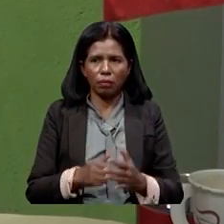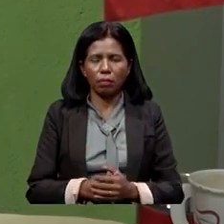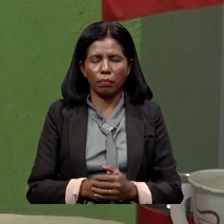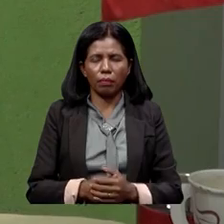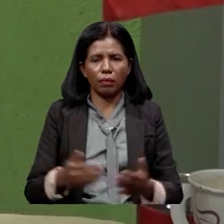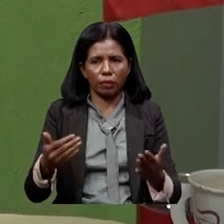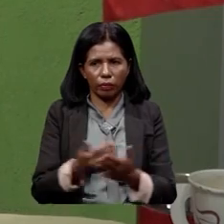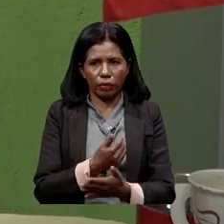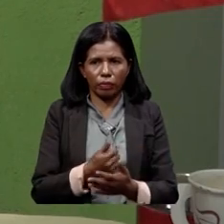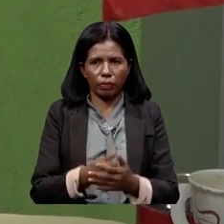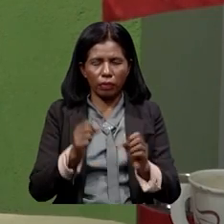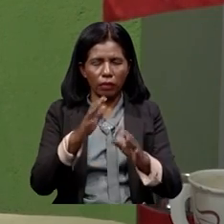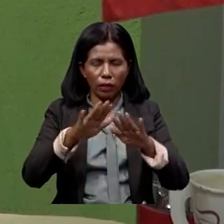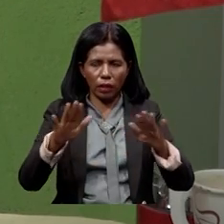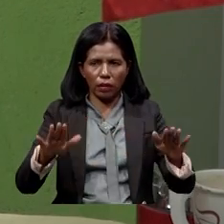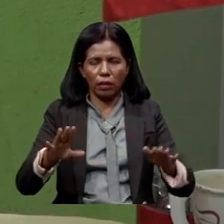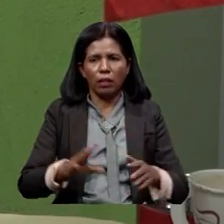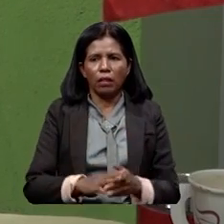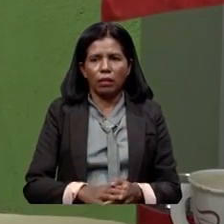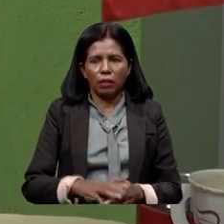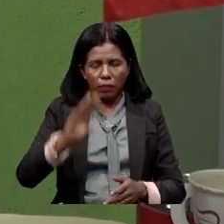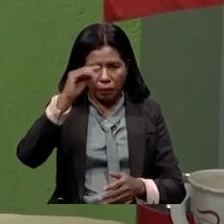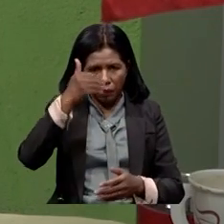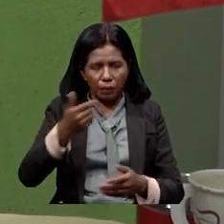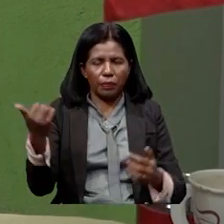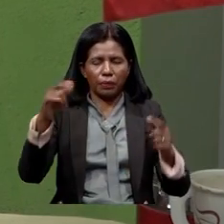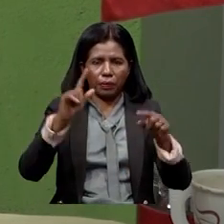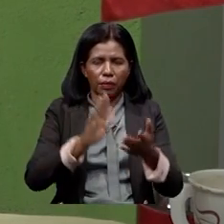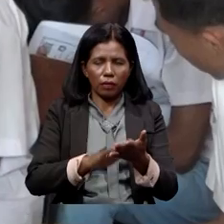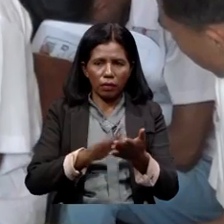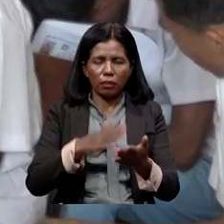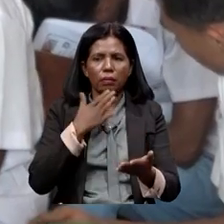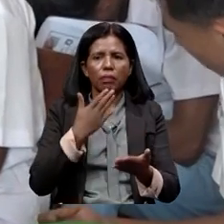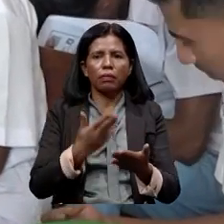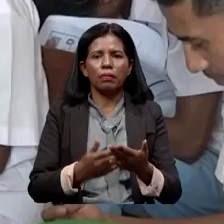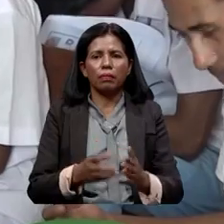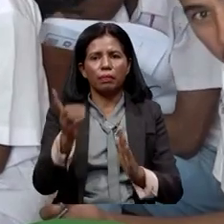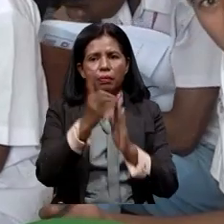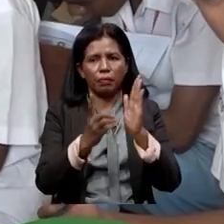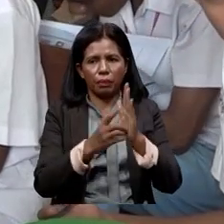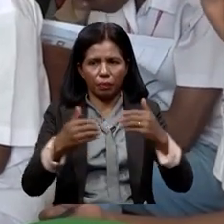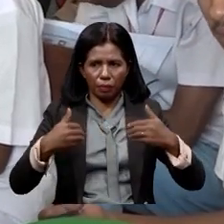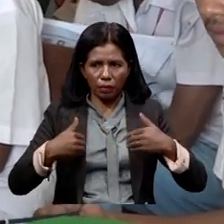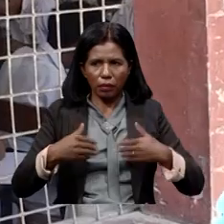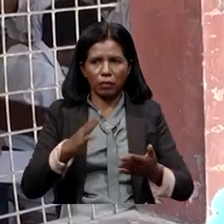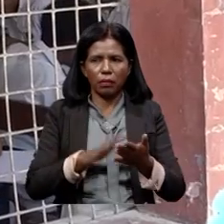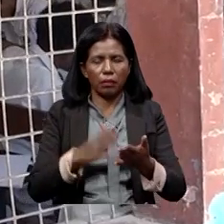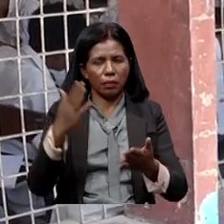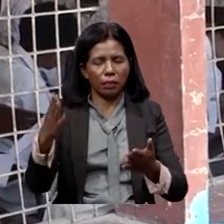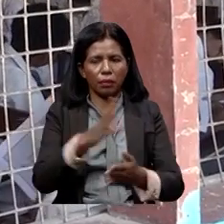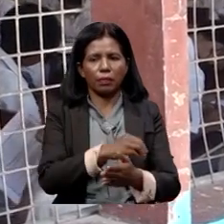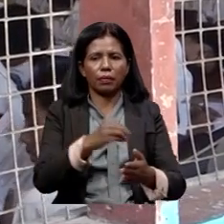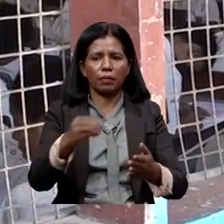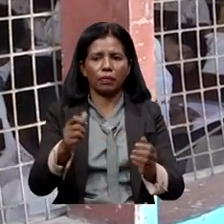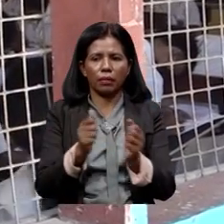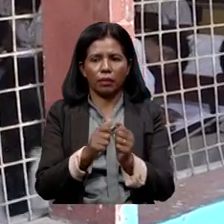foi para o dia lavar e tenho a será mas escola né escola vai saudável. Tuir dadus nebe iha dadau ne eskola refere iha sala de aula